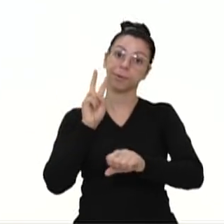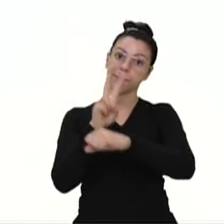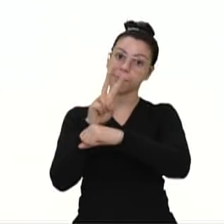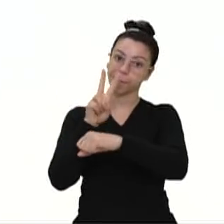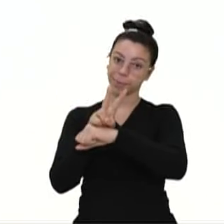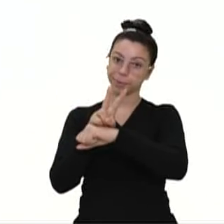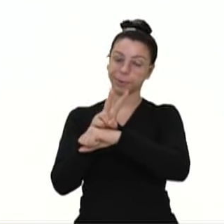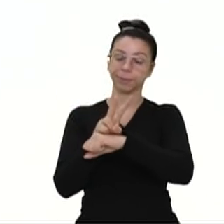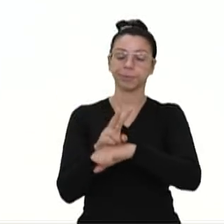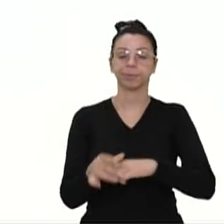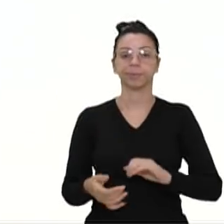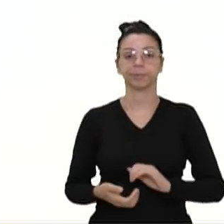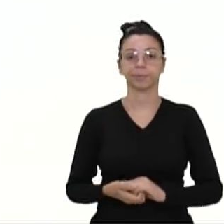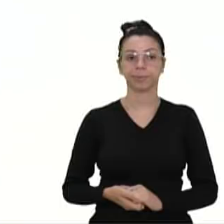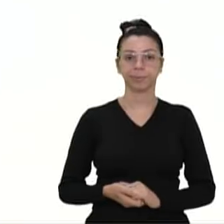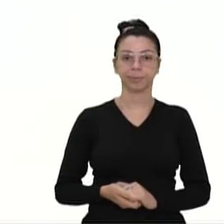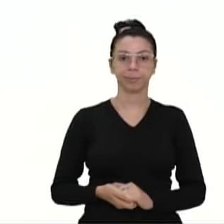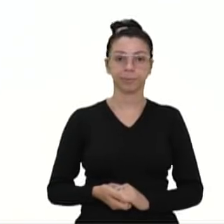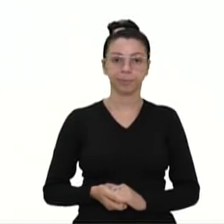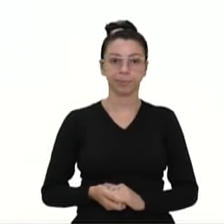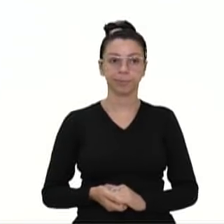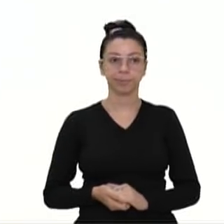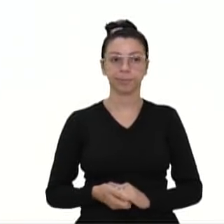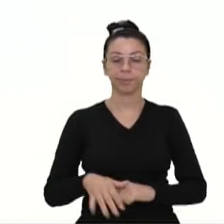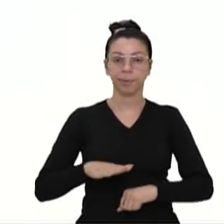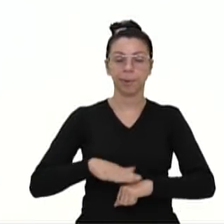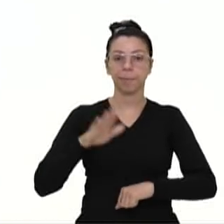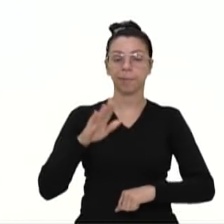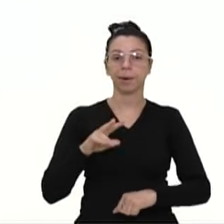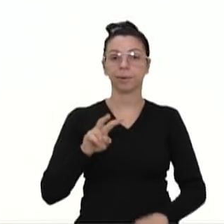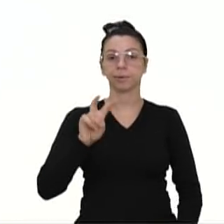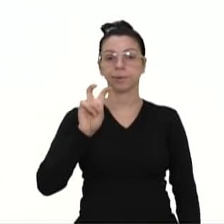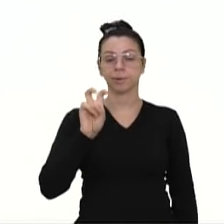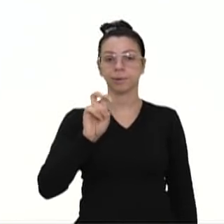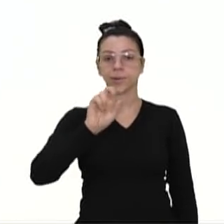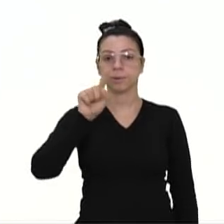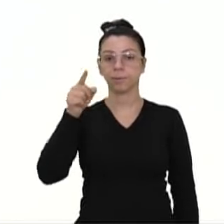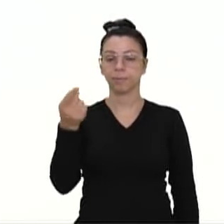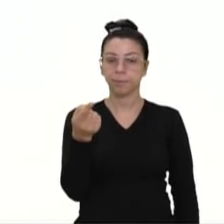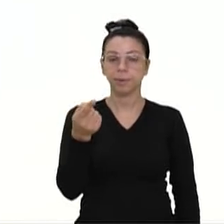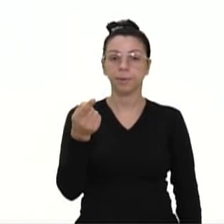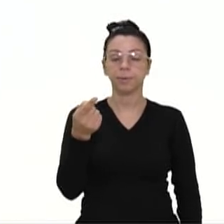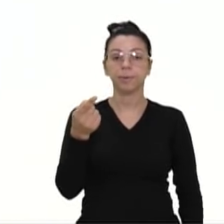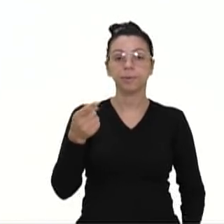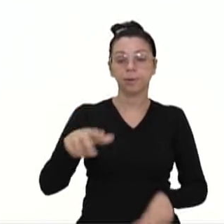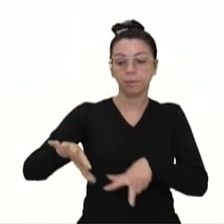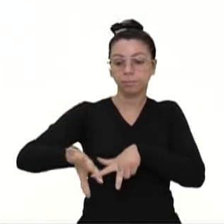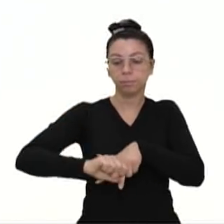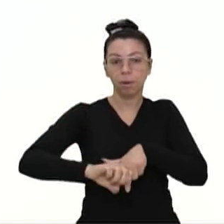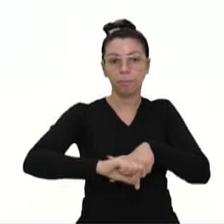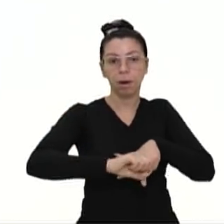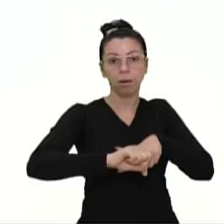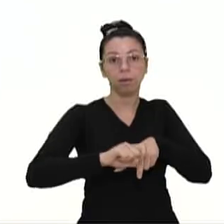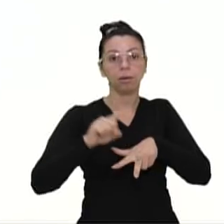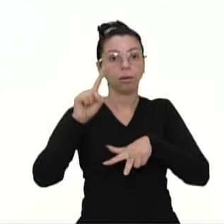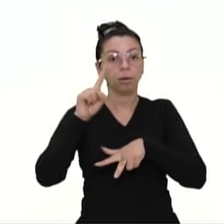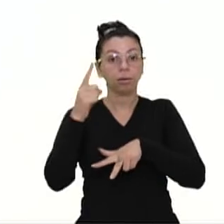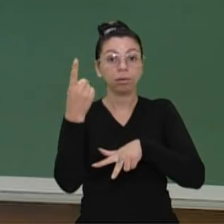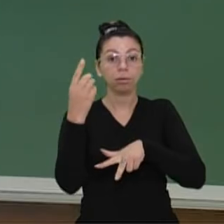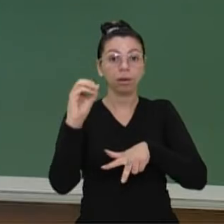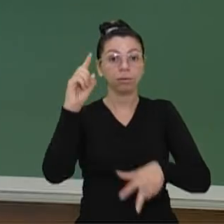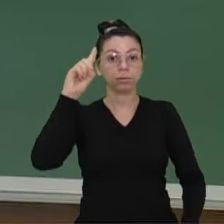Prevenção. Olha só, respondendo o exercício então, temos mais de 5.000 casos de contágio pelo coronavírus em 10